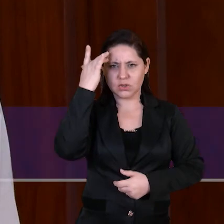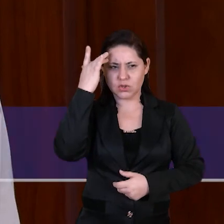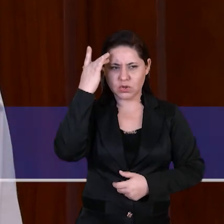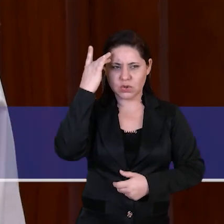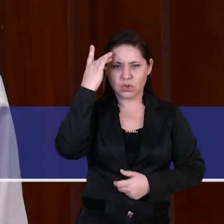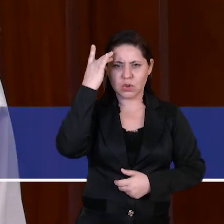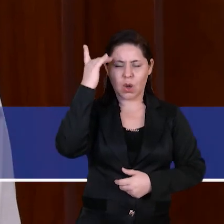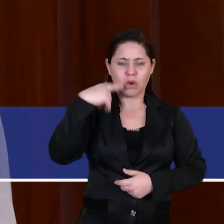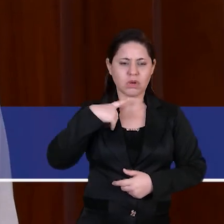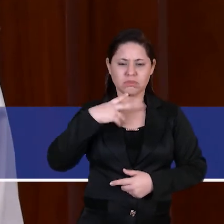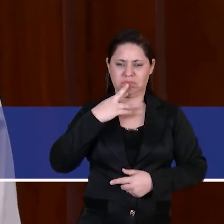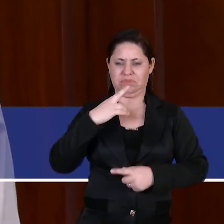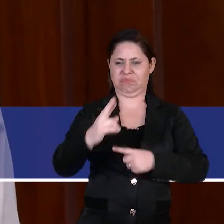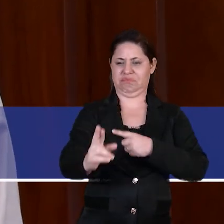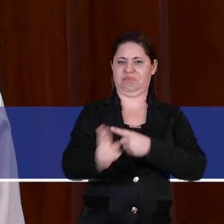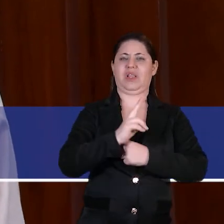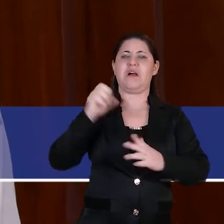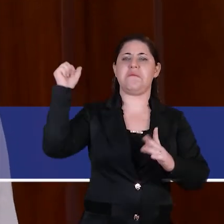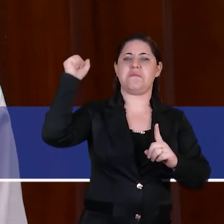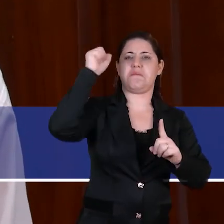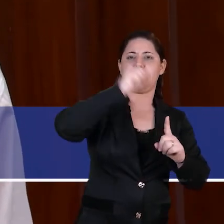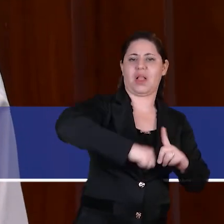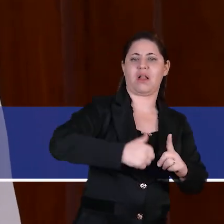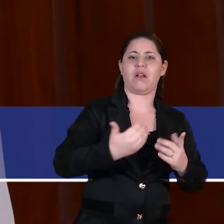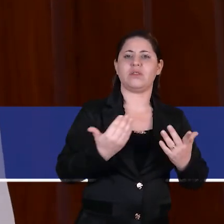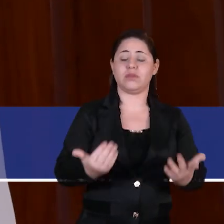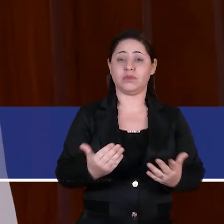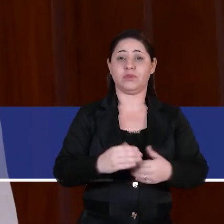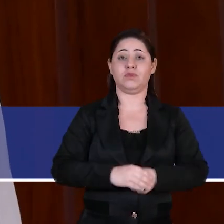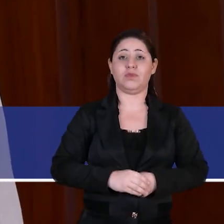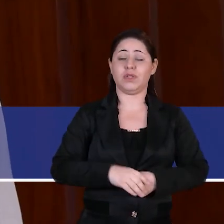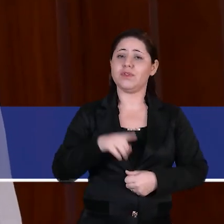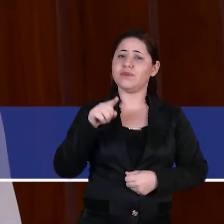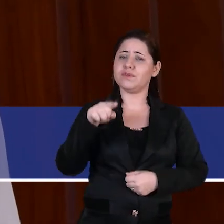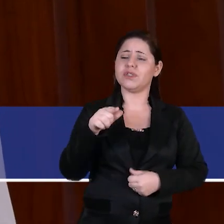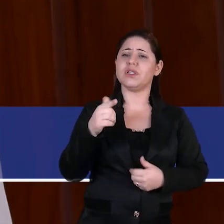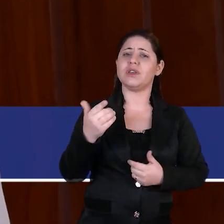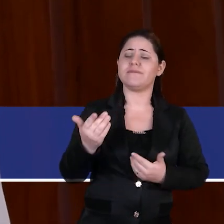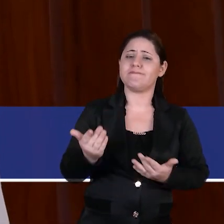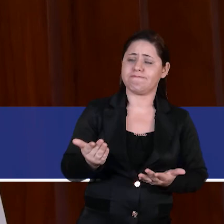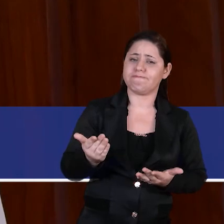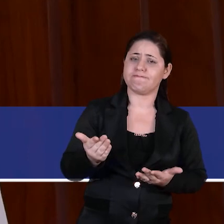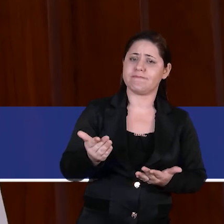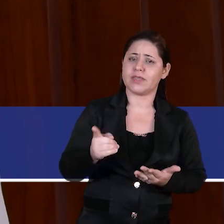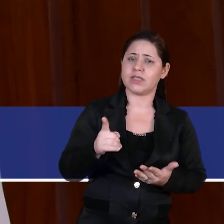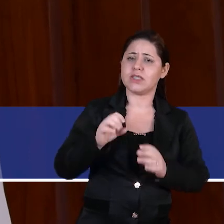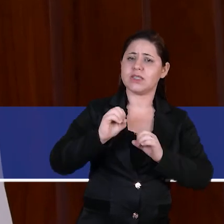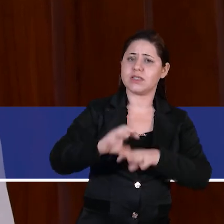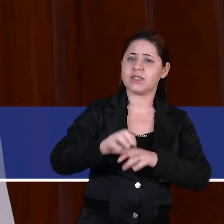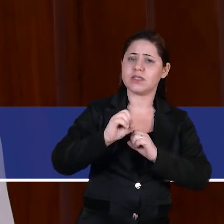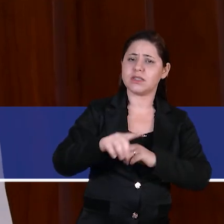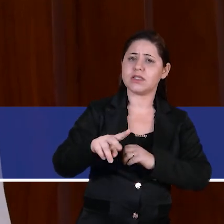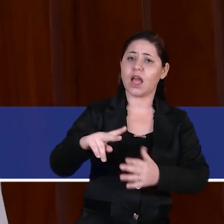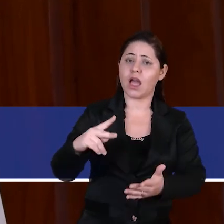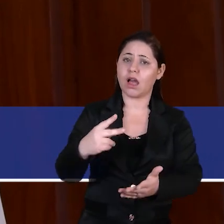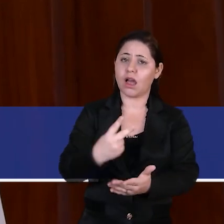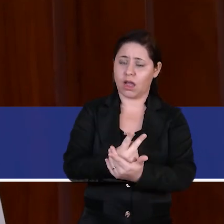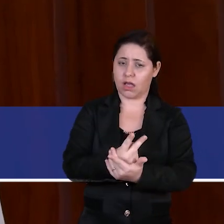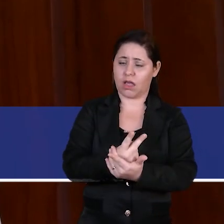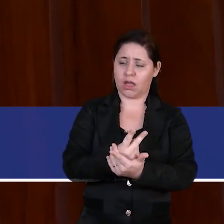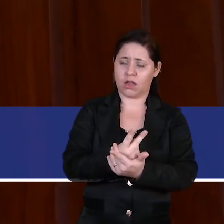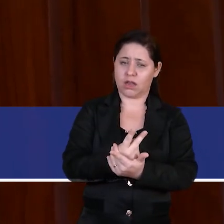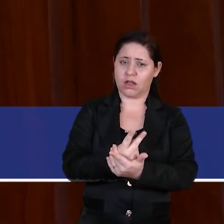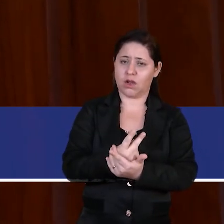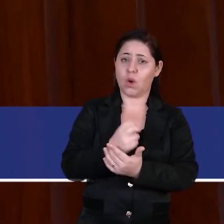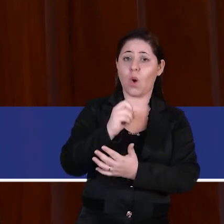alguém te maltrata ou te agride, você ensina ela que ela está errada